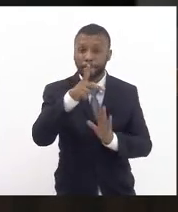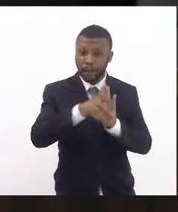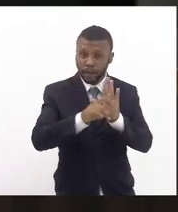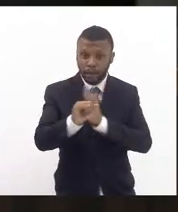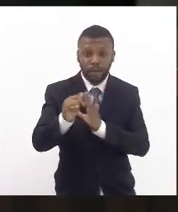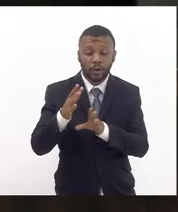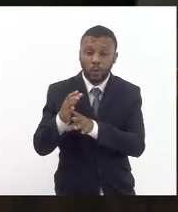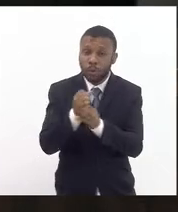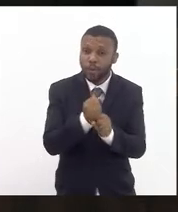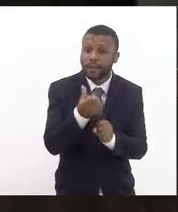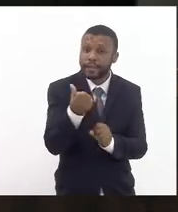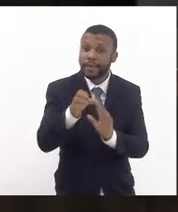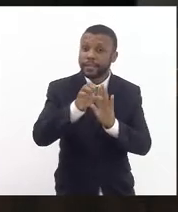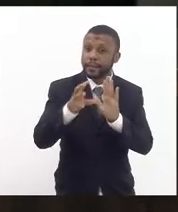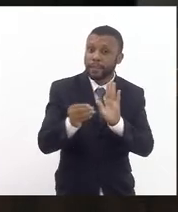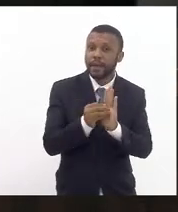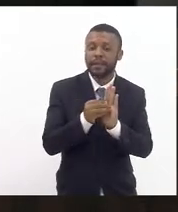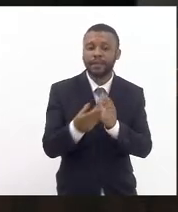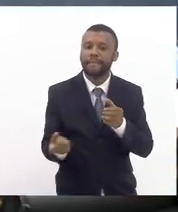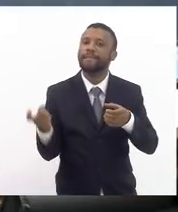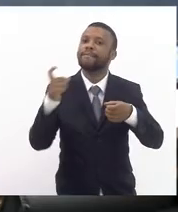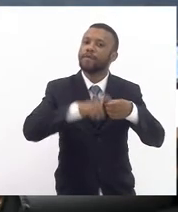recebeu 6 emendas e retorna às comissões.